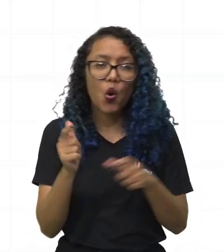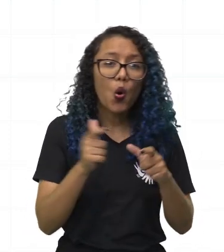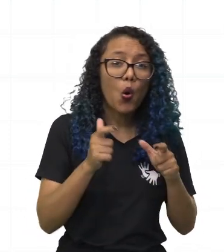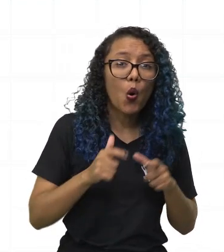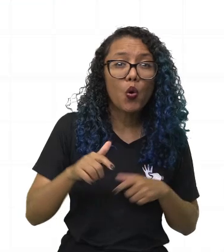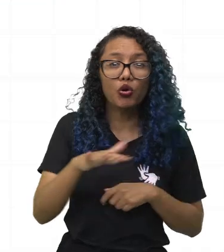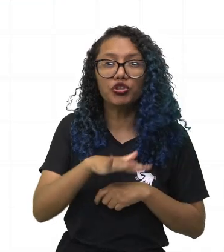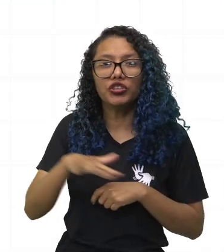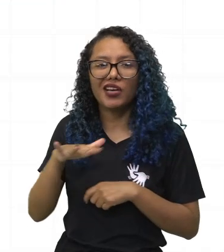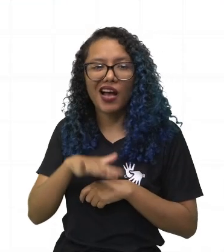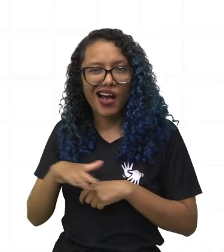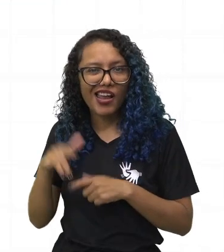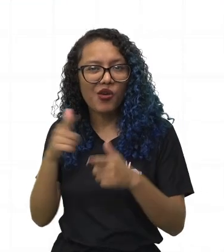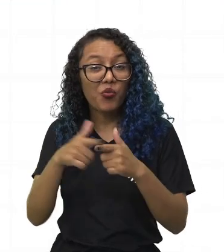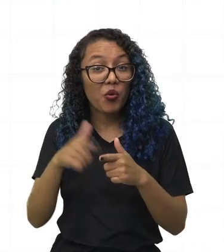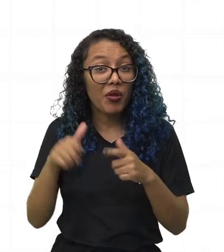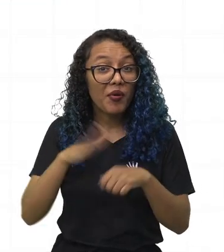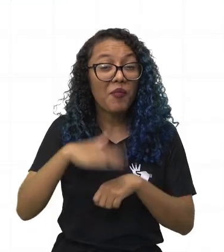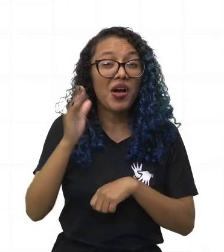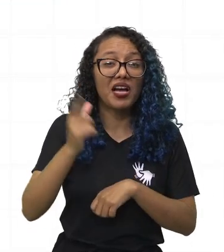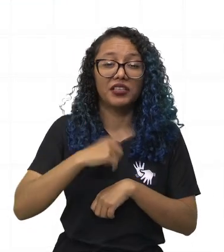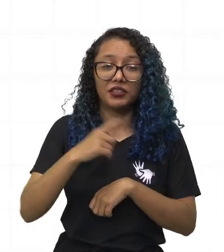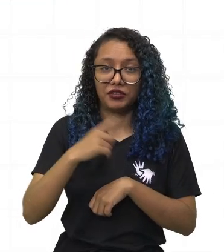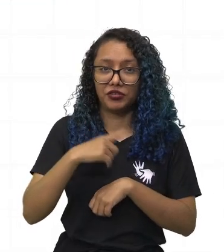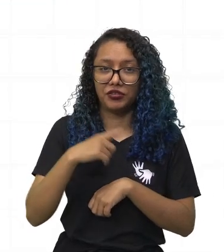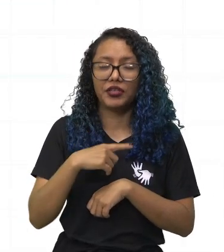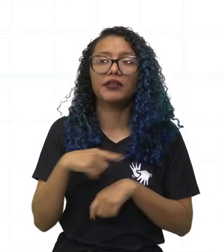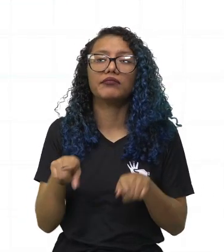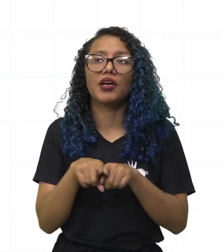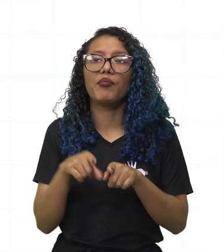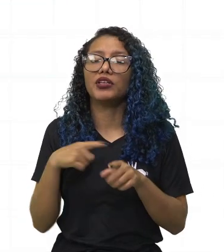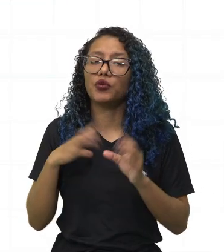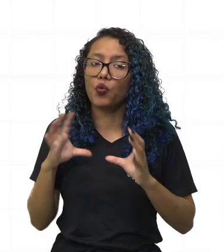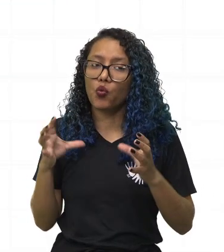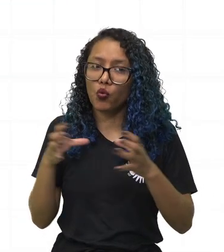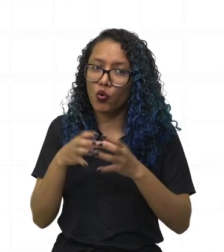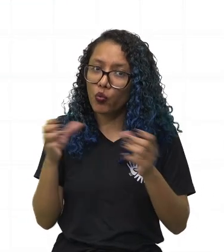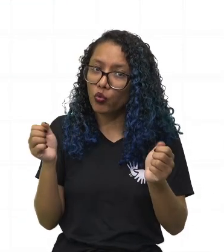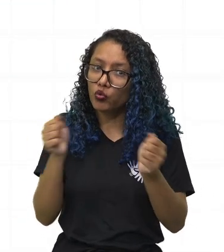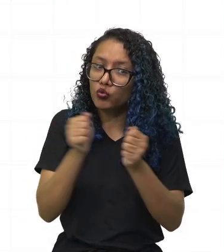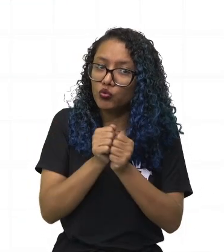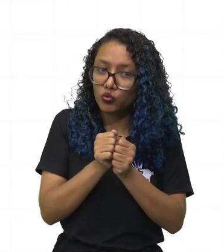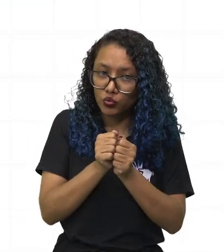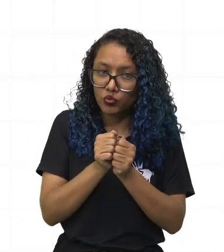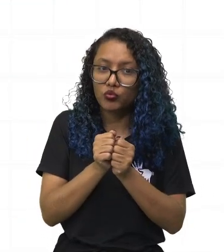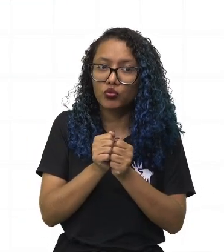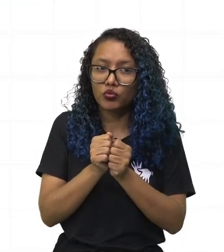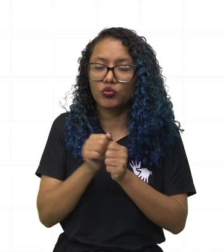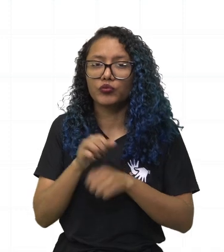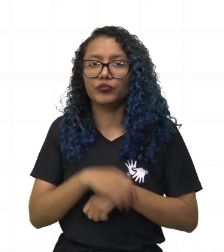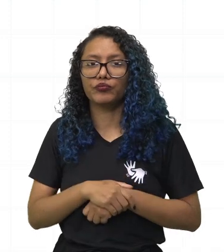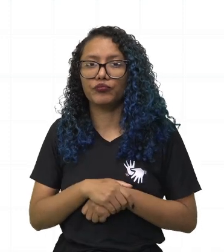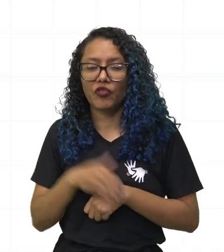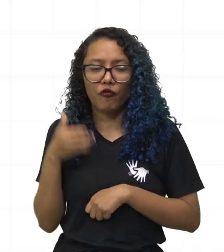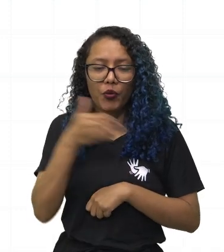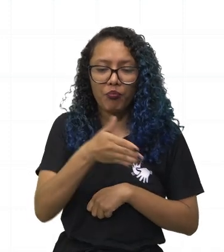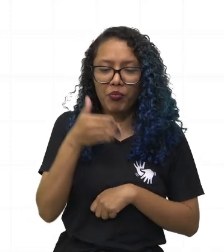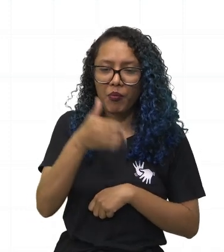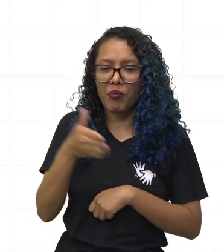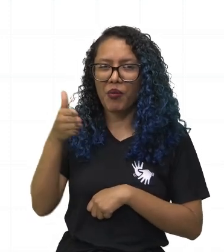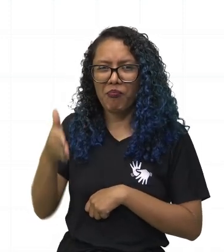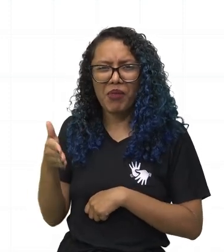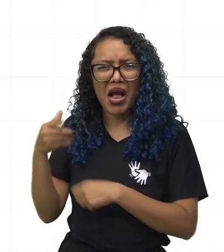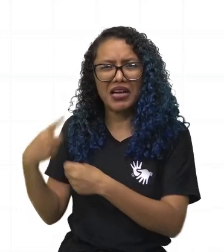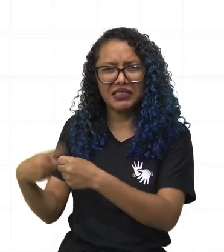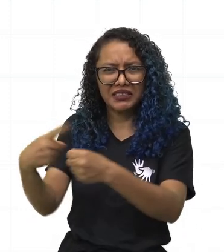de Areal. Acompanhado de equipes de diversas pastas, o secretário percorreu as regiões de Vila Verde,